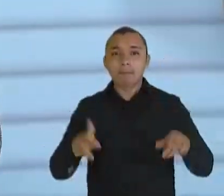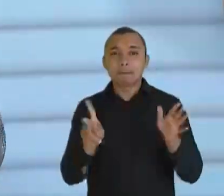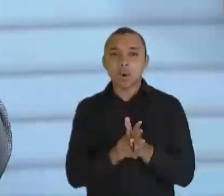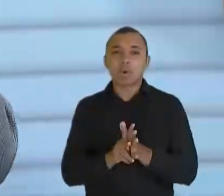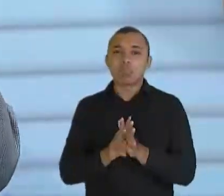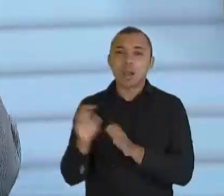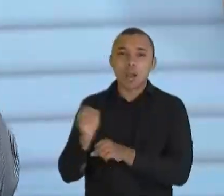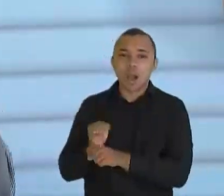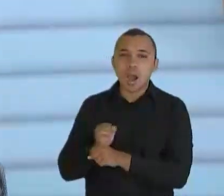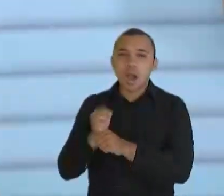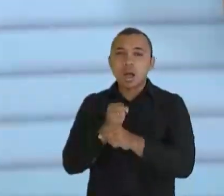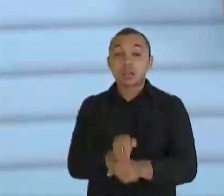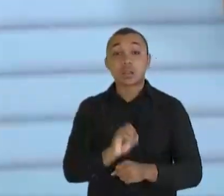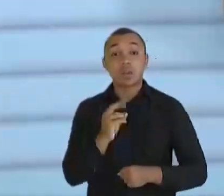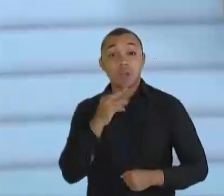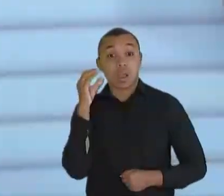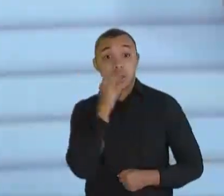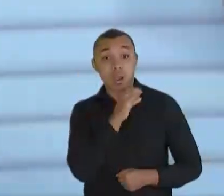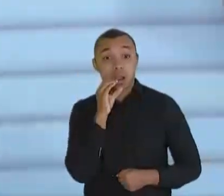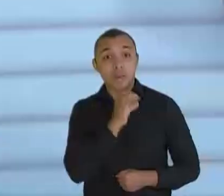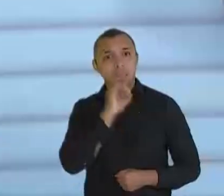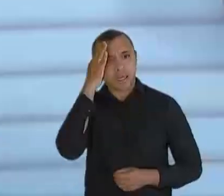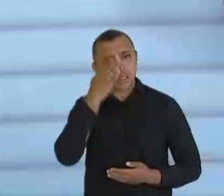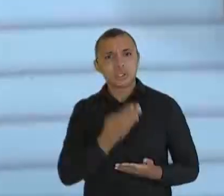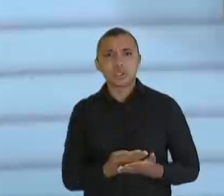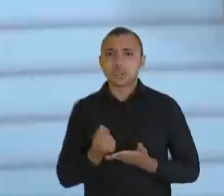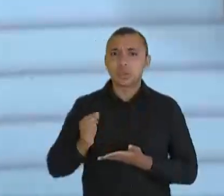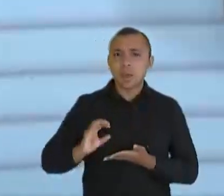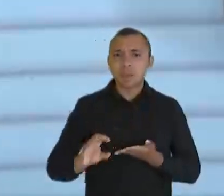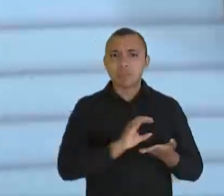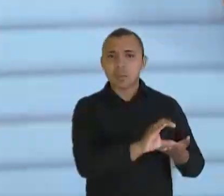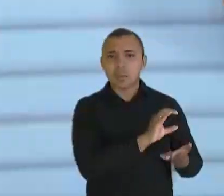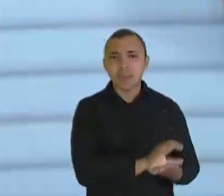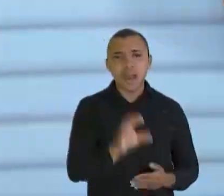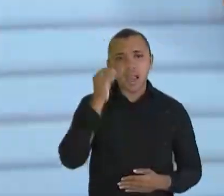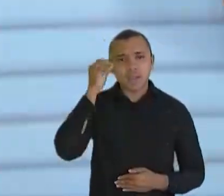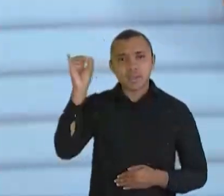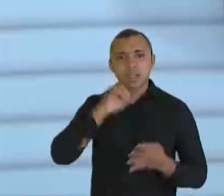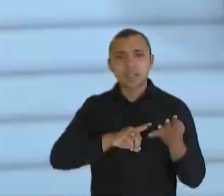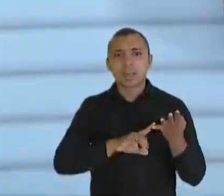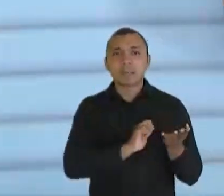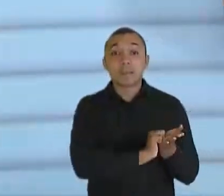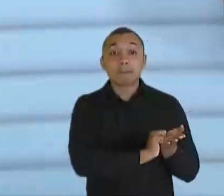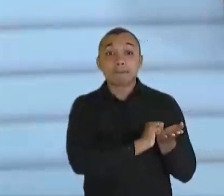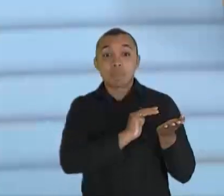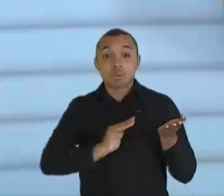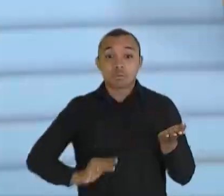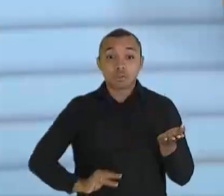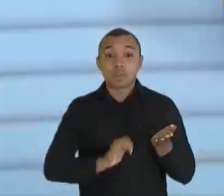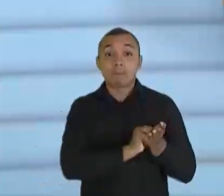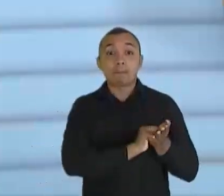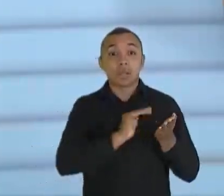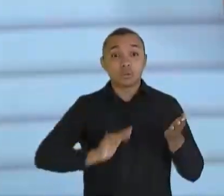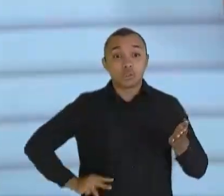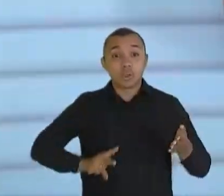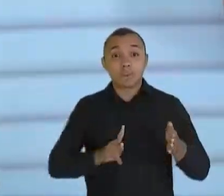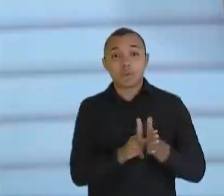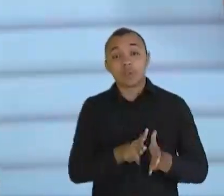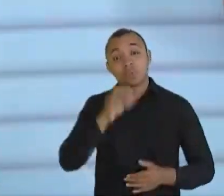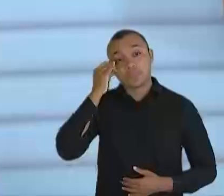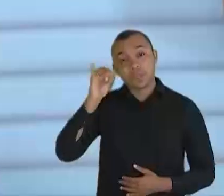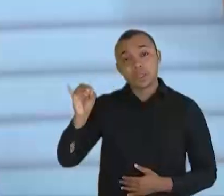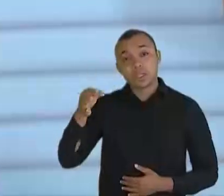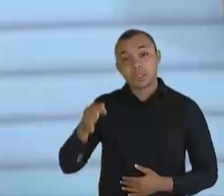longo prazo, aposta em prevenção, aposta em metodologias de prevenção. Portanto,